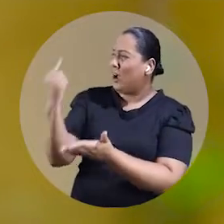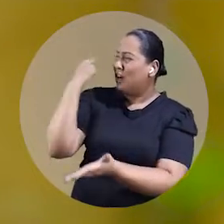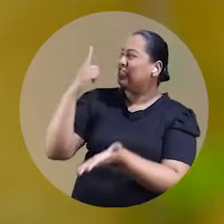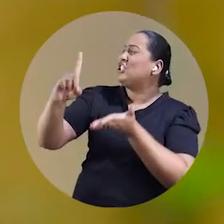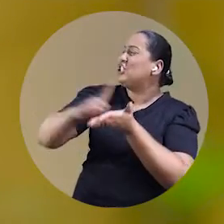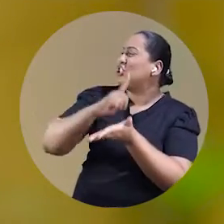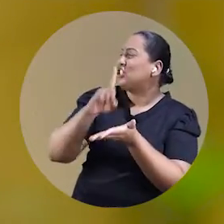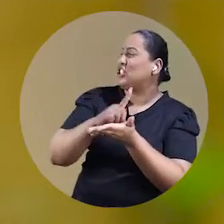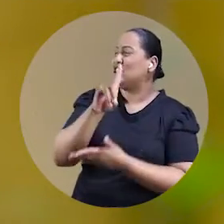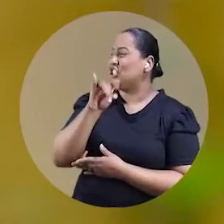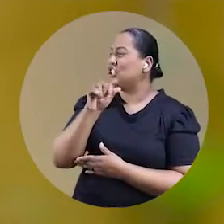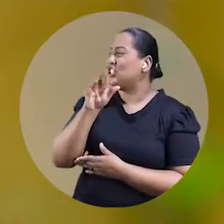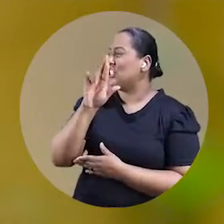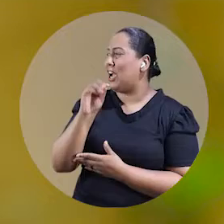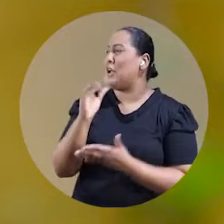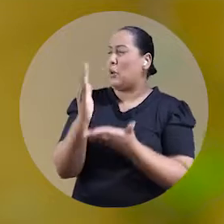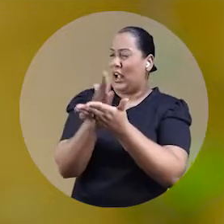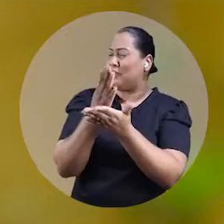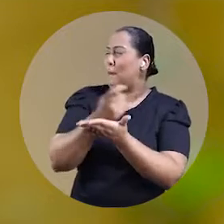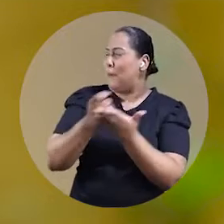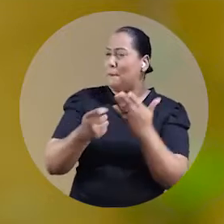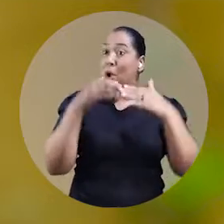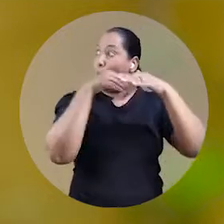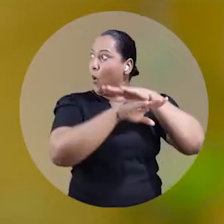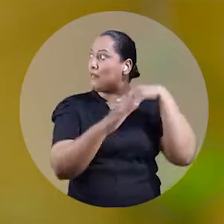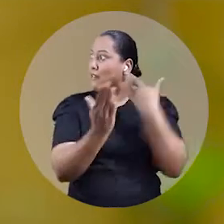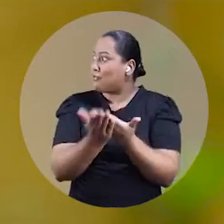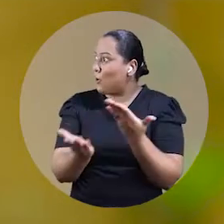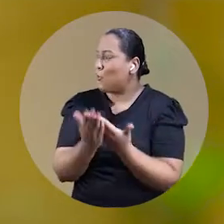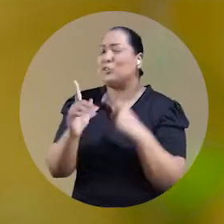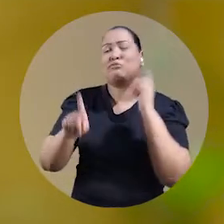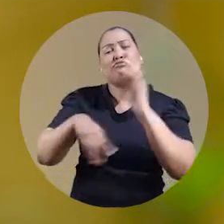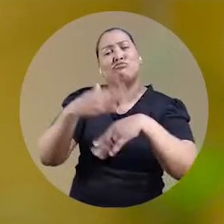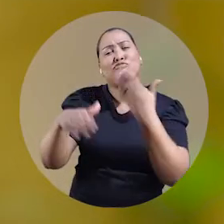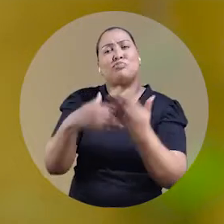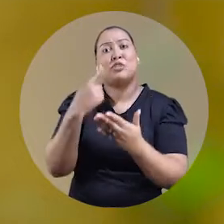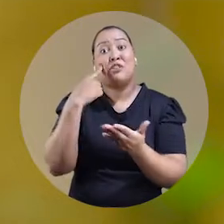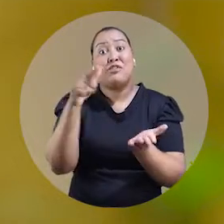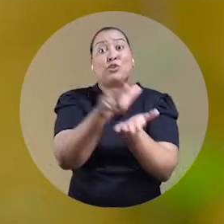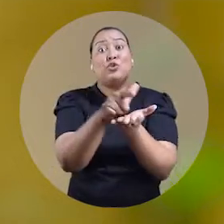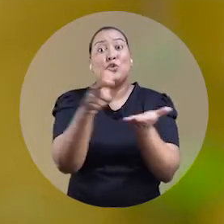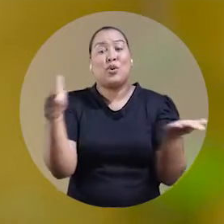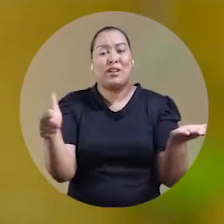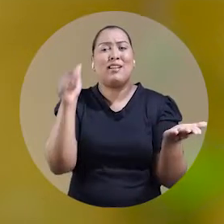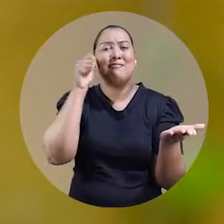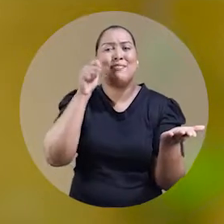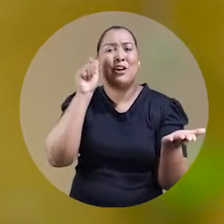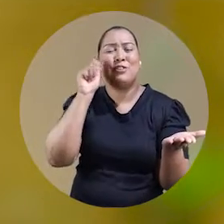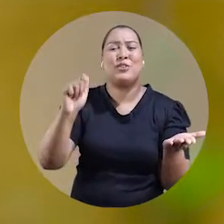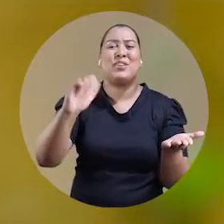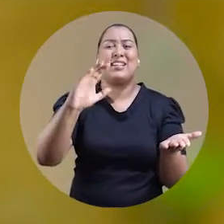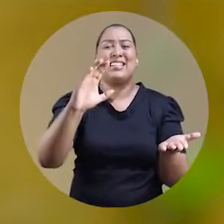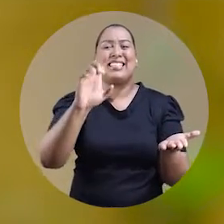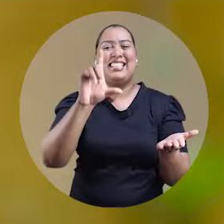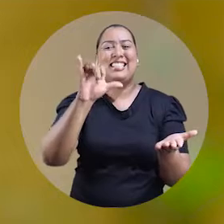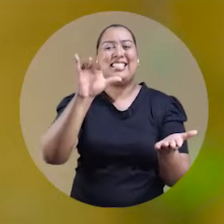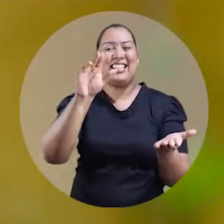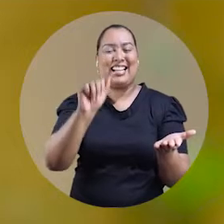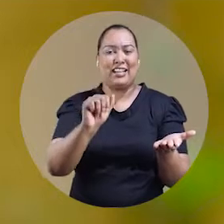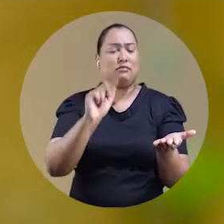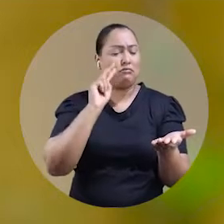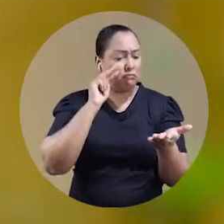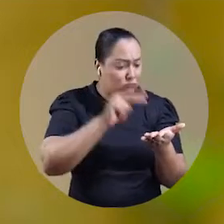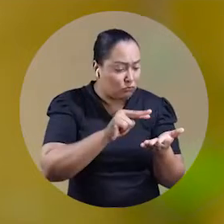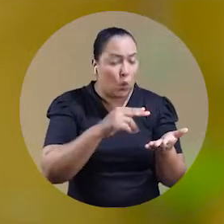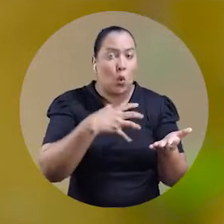diários e cadernos que você guarda até hoje, e que aos 10 anos você viu no jornal um poema da Cecília Meirelles que marcou o